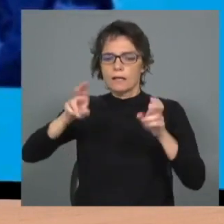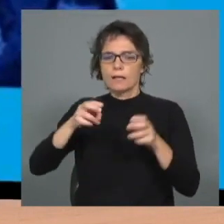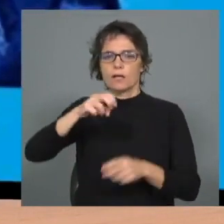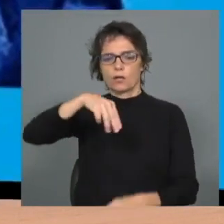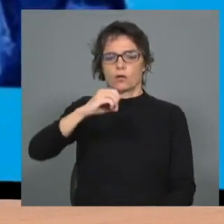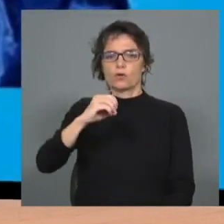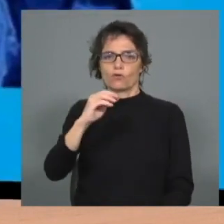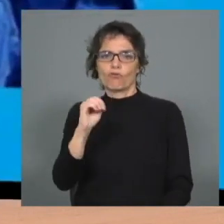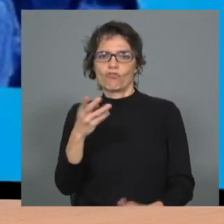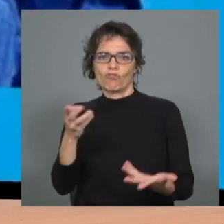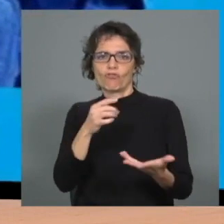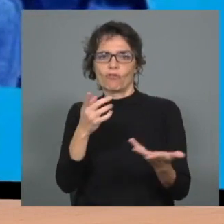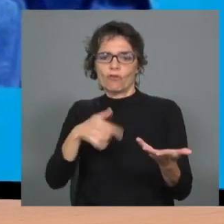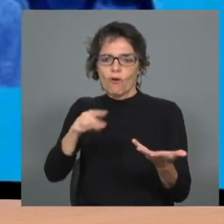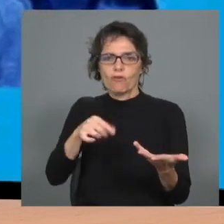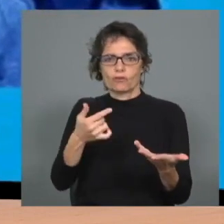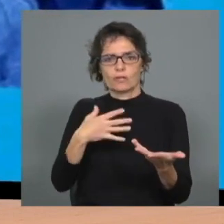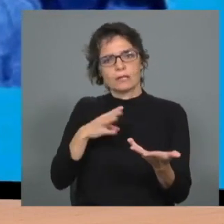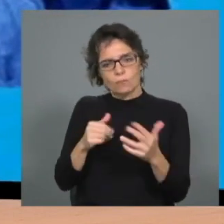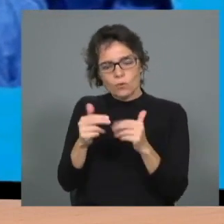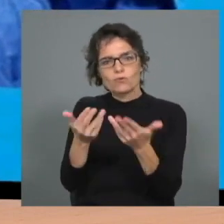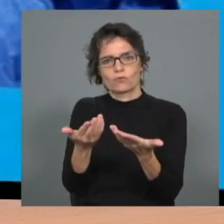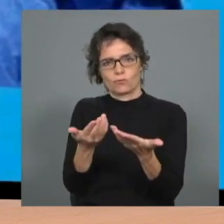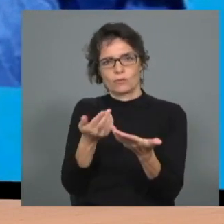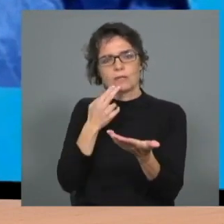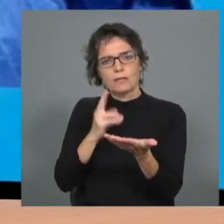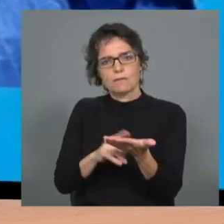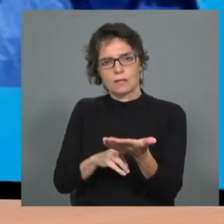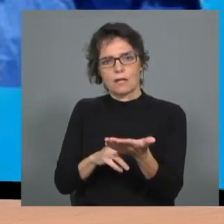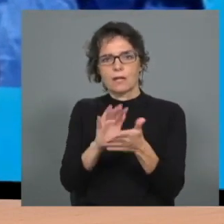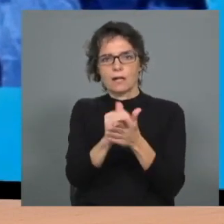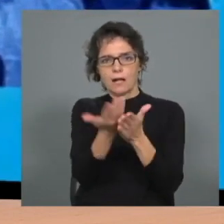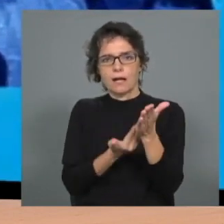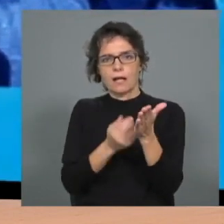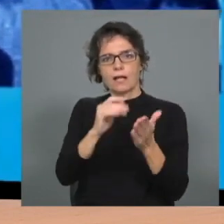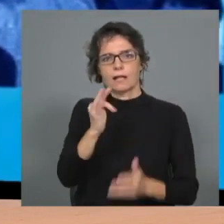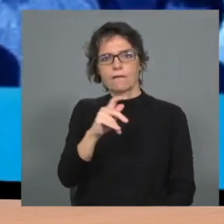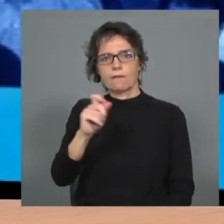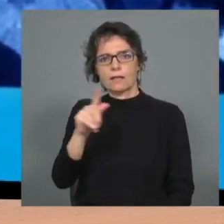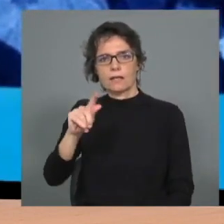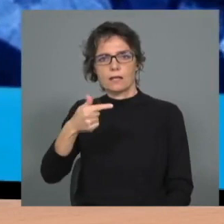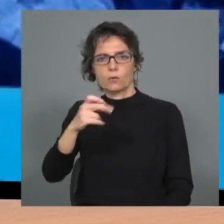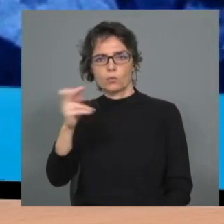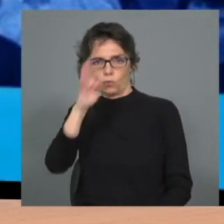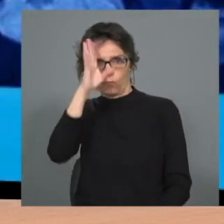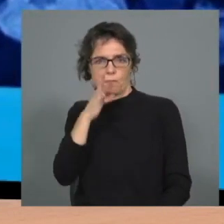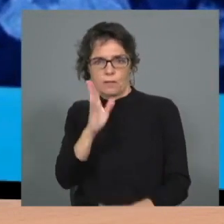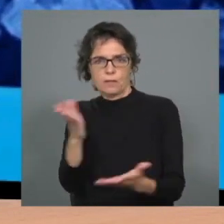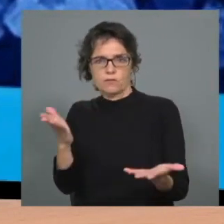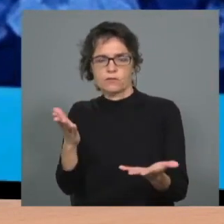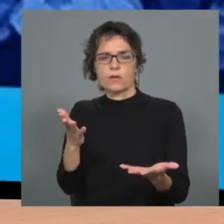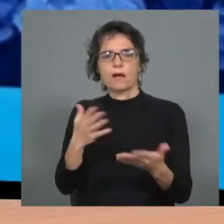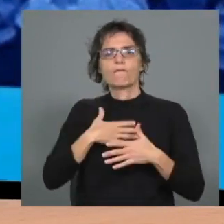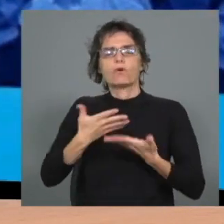Tutti. Esse nós, ele está ligado necessariamente ao abandono de uma perspectiva dialética que vê o